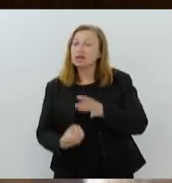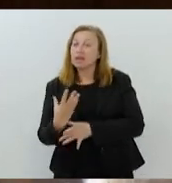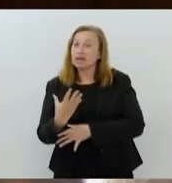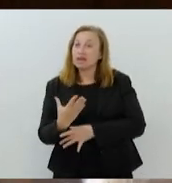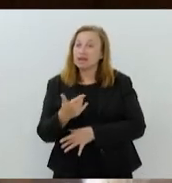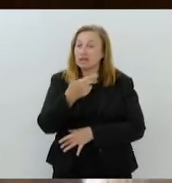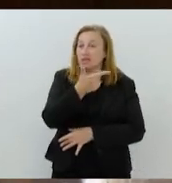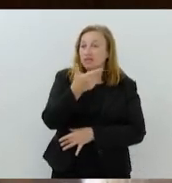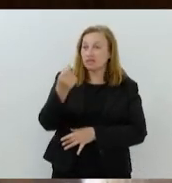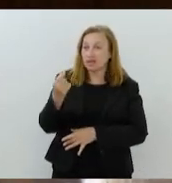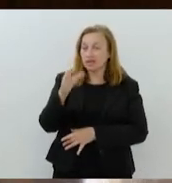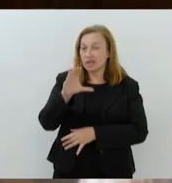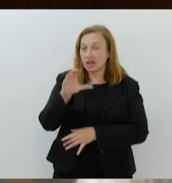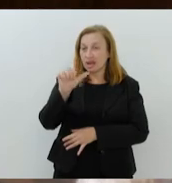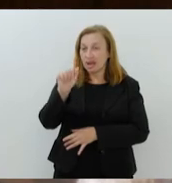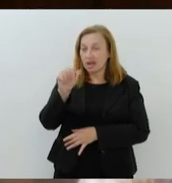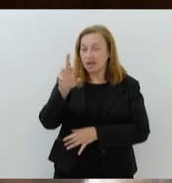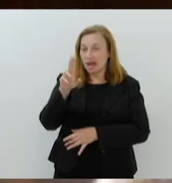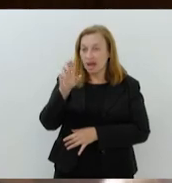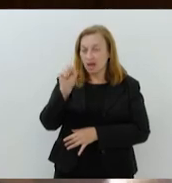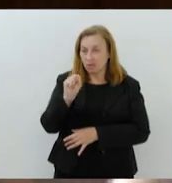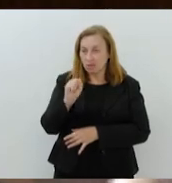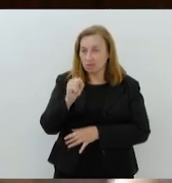20 cargos de desembargadores.